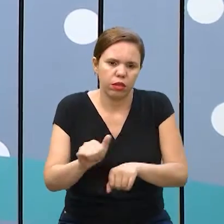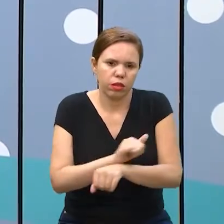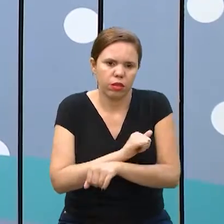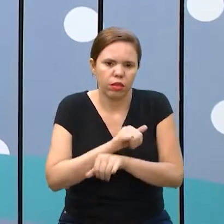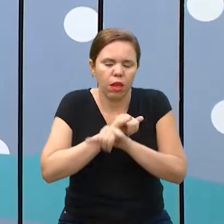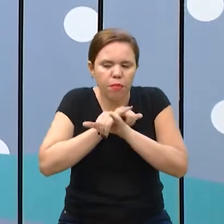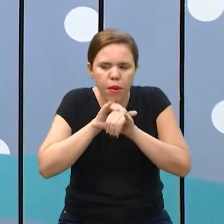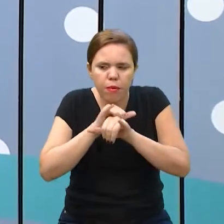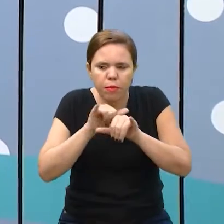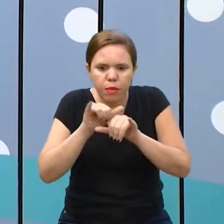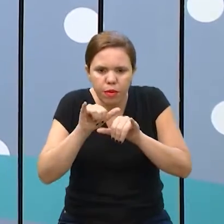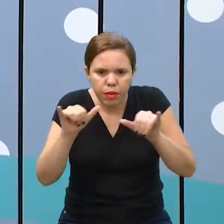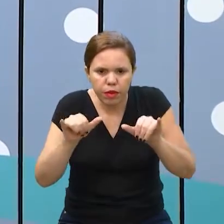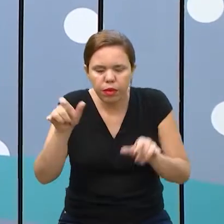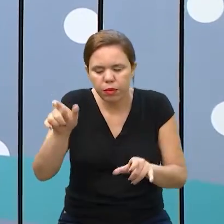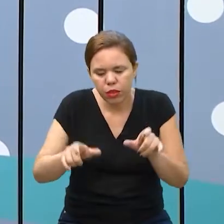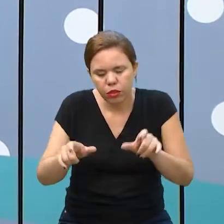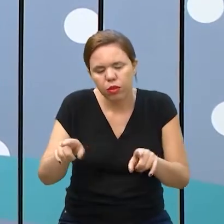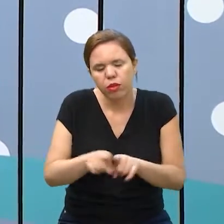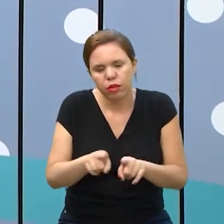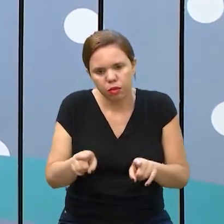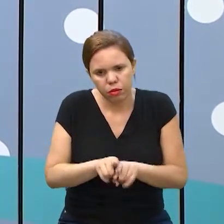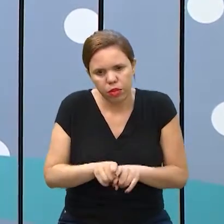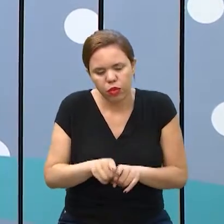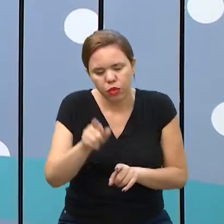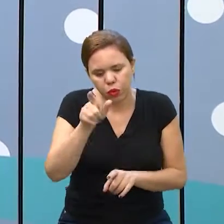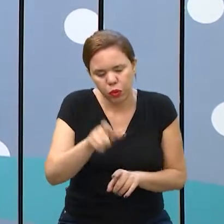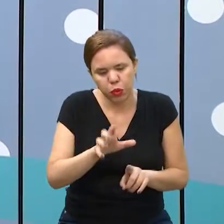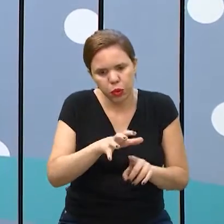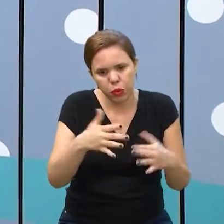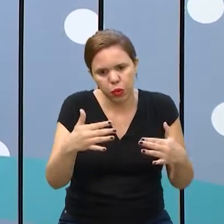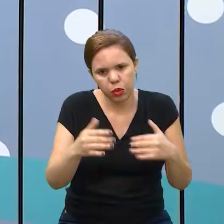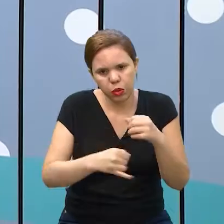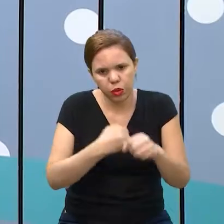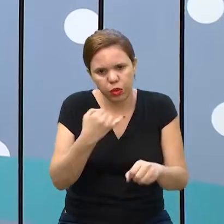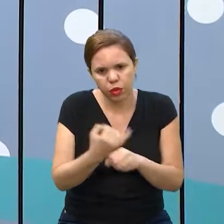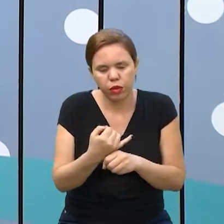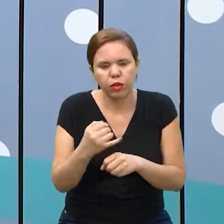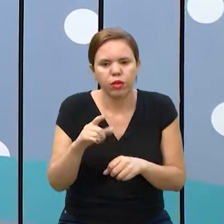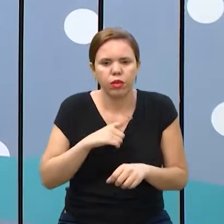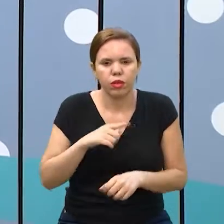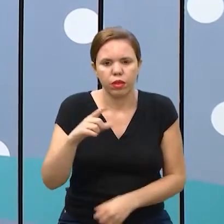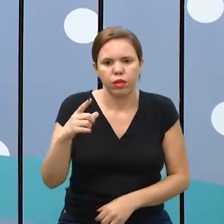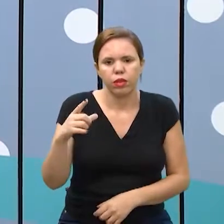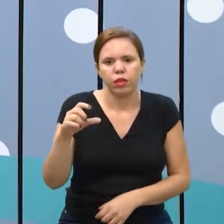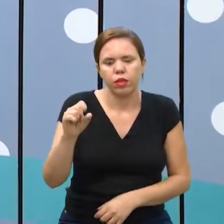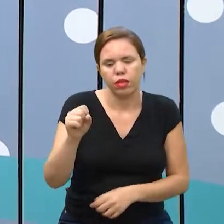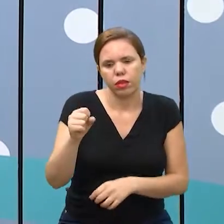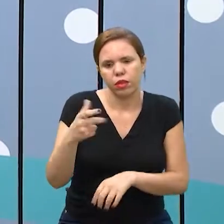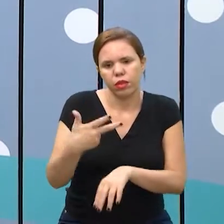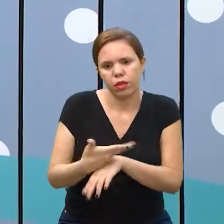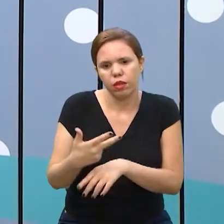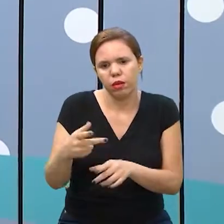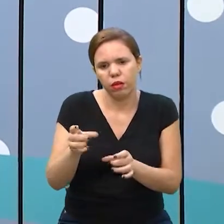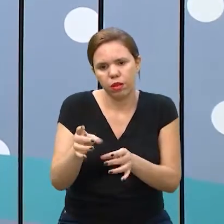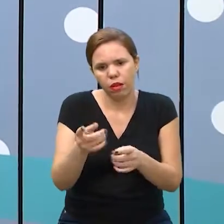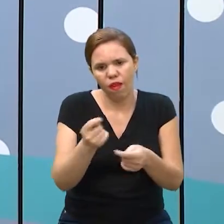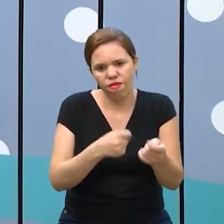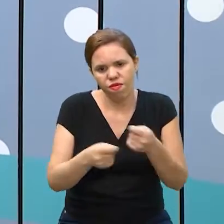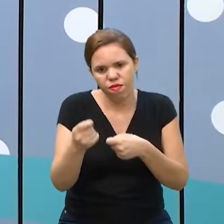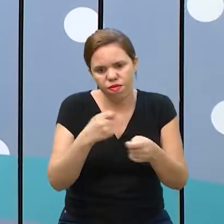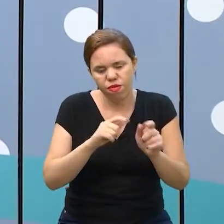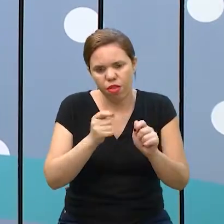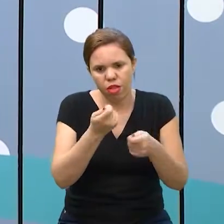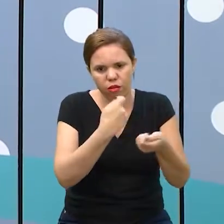de marketing, o influenciador digital, ele também utiliza, é o que a gente chama de self-branding, que é a autovenda,